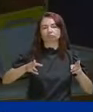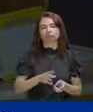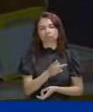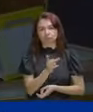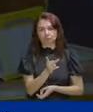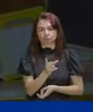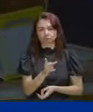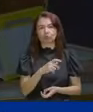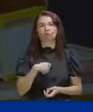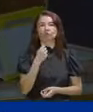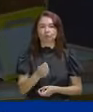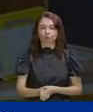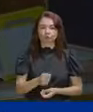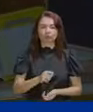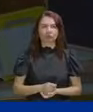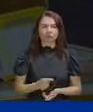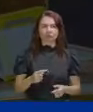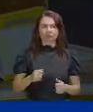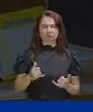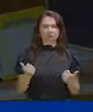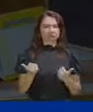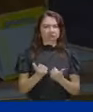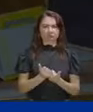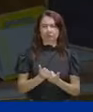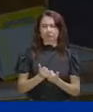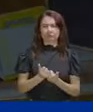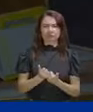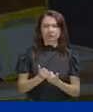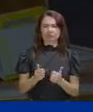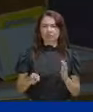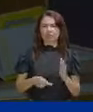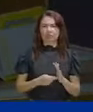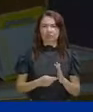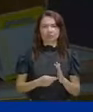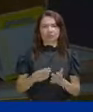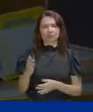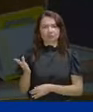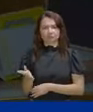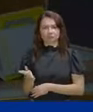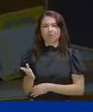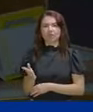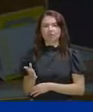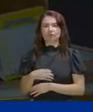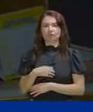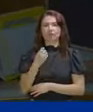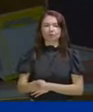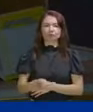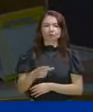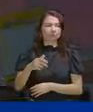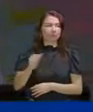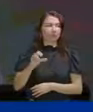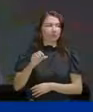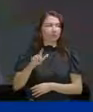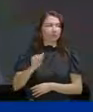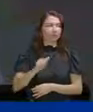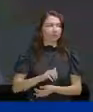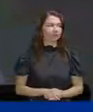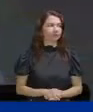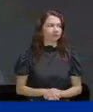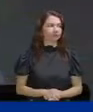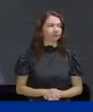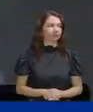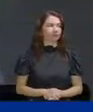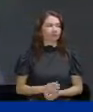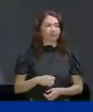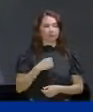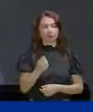juiz, eu não vejo nenhum motivo para que a relatoria saia das mãos da doutora Paola.